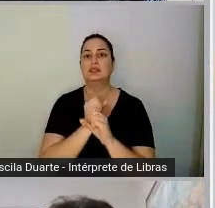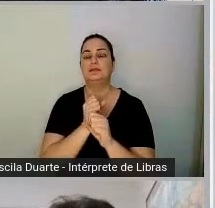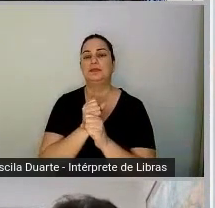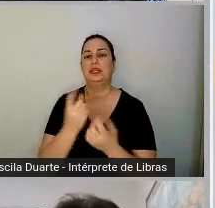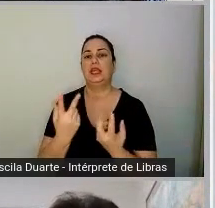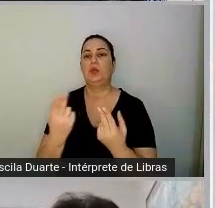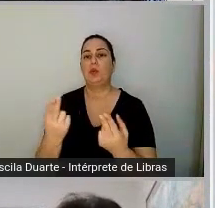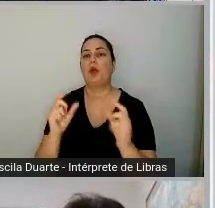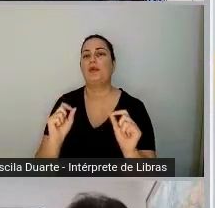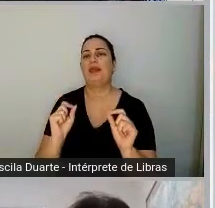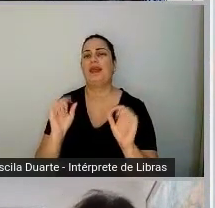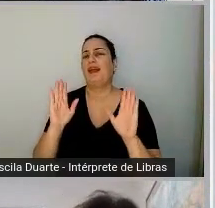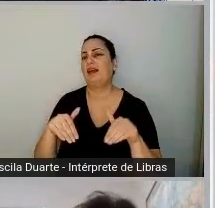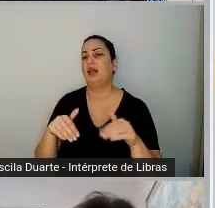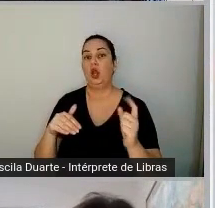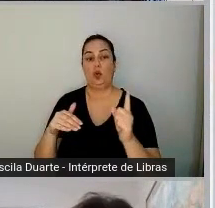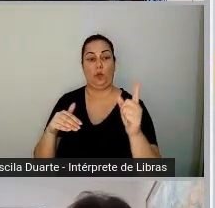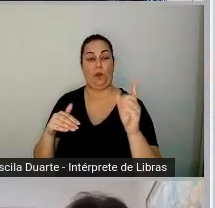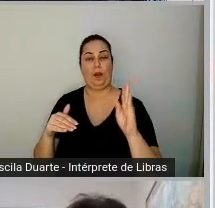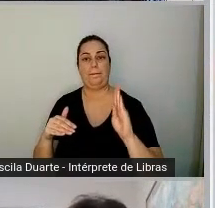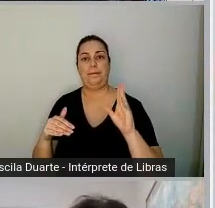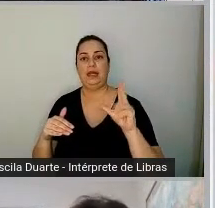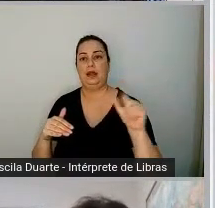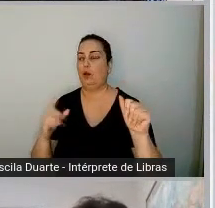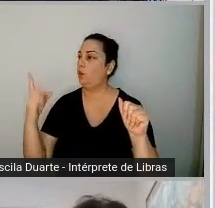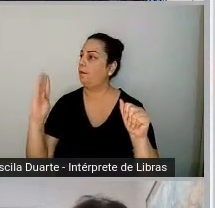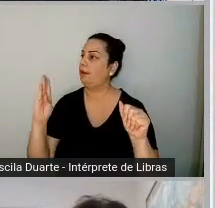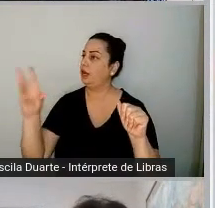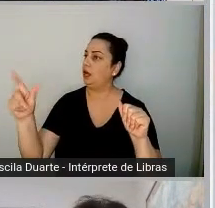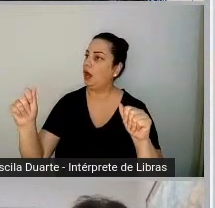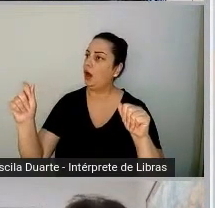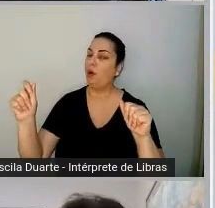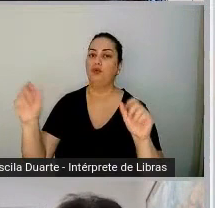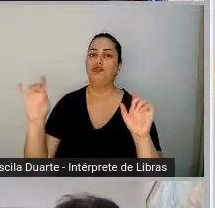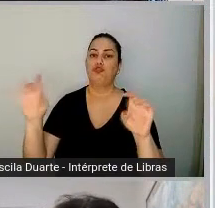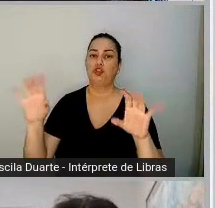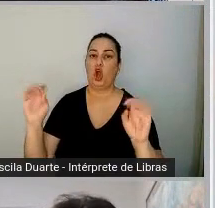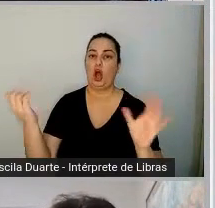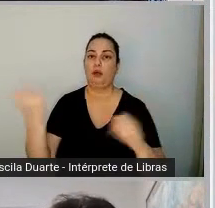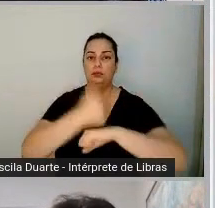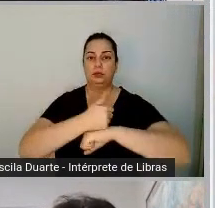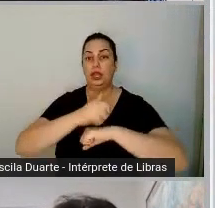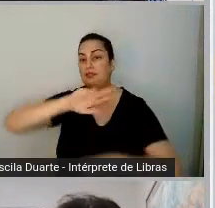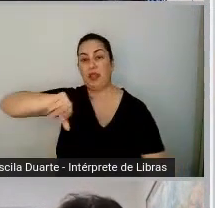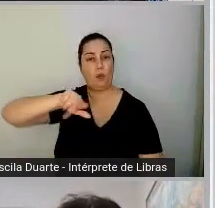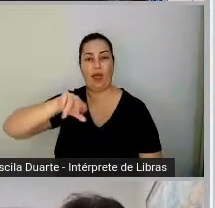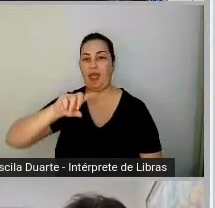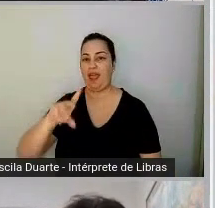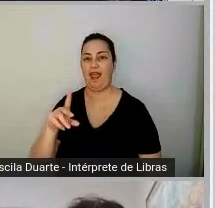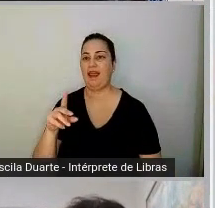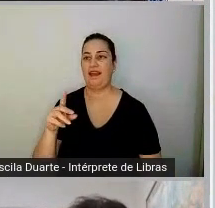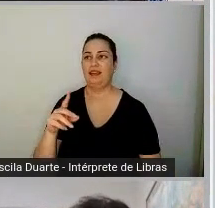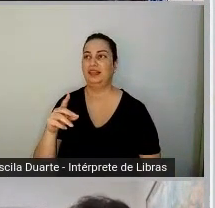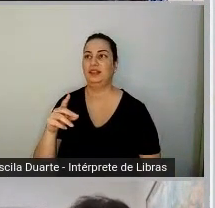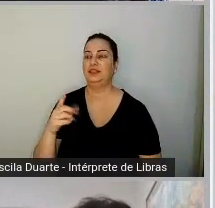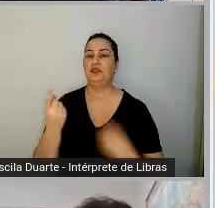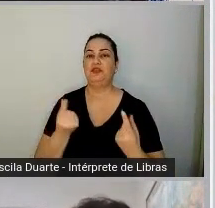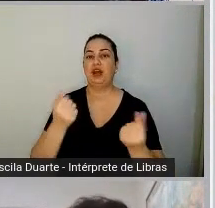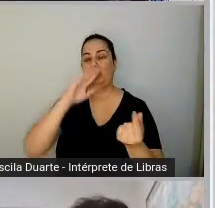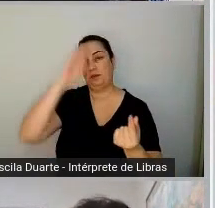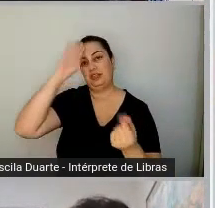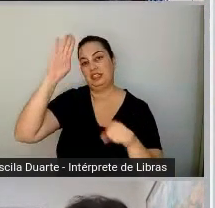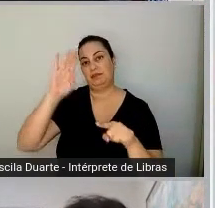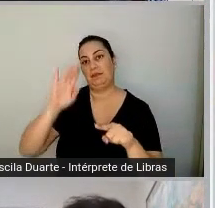aquele 1 bilhão que eu falei ali, não é rolagem, é juros. Por exemplo, vamos supor que aquele